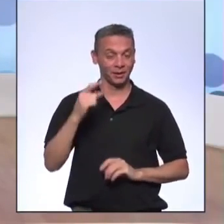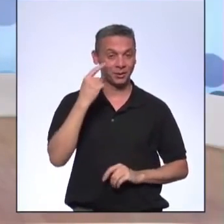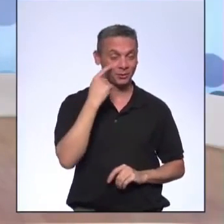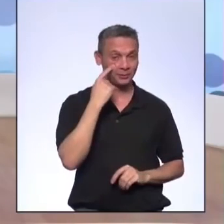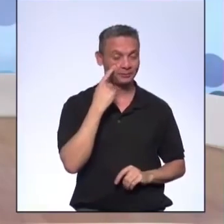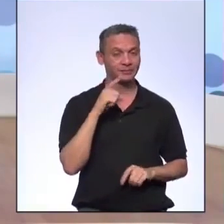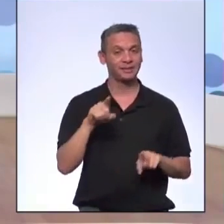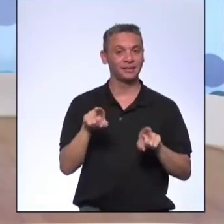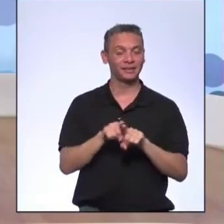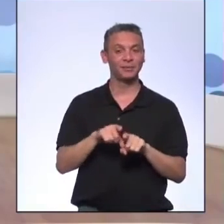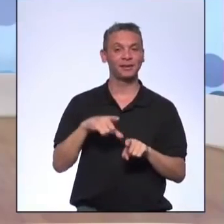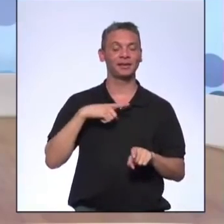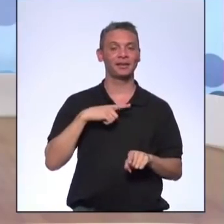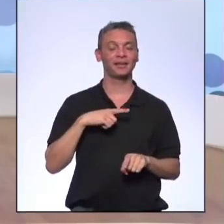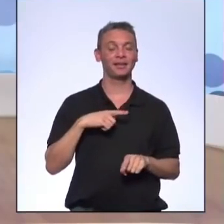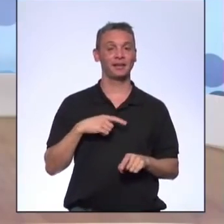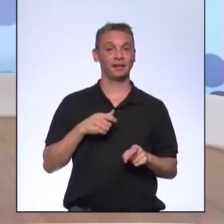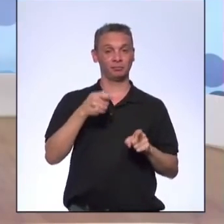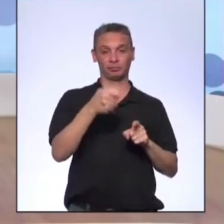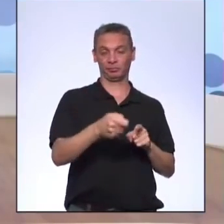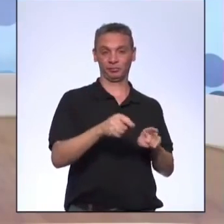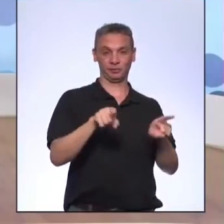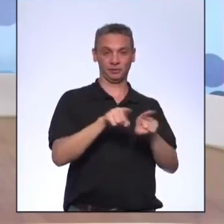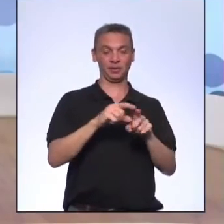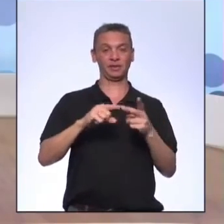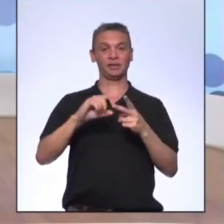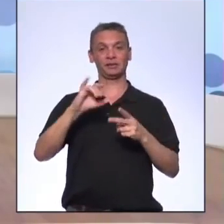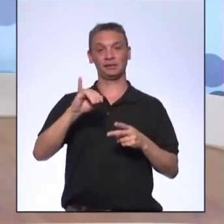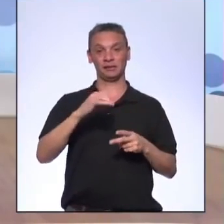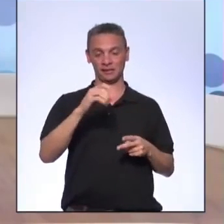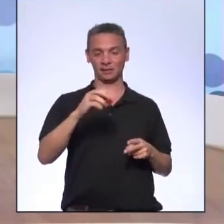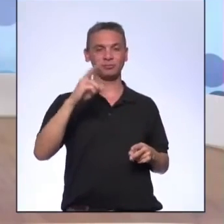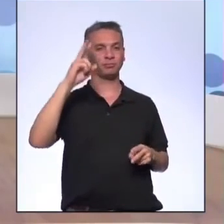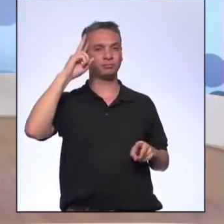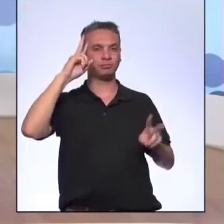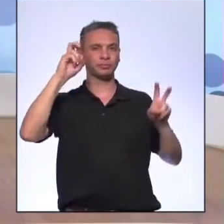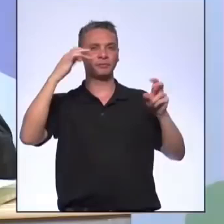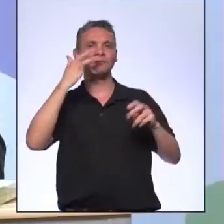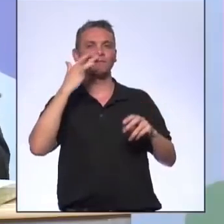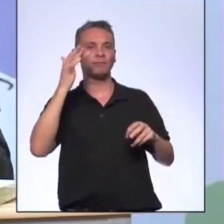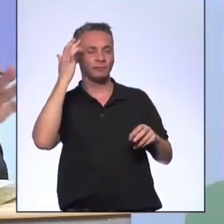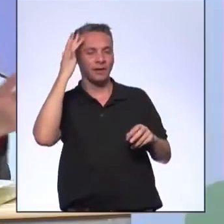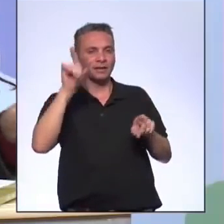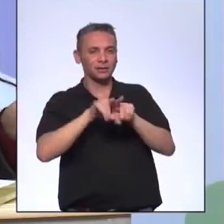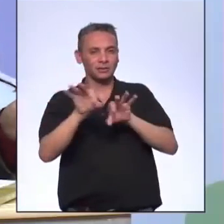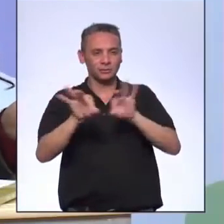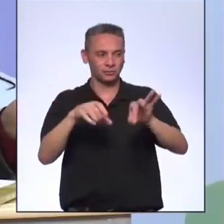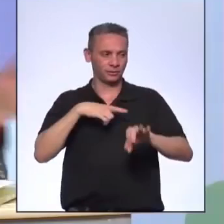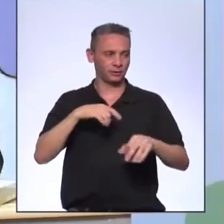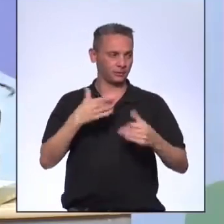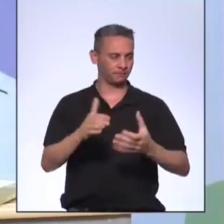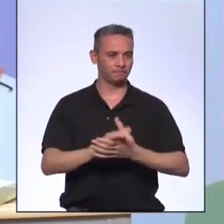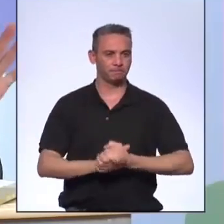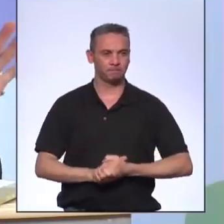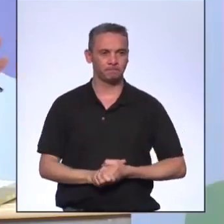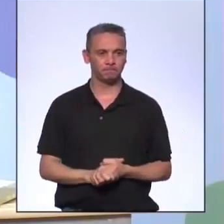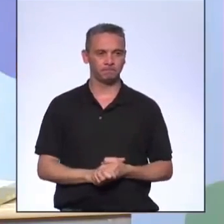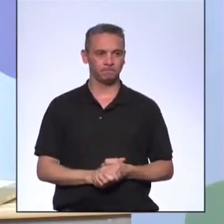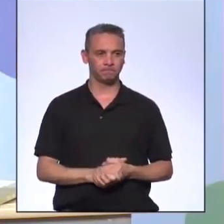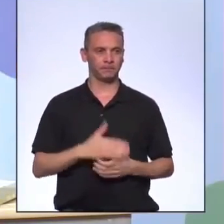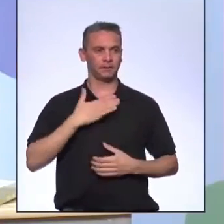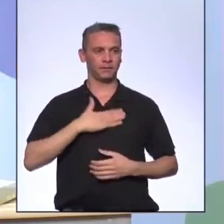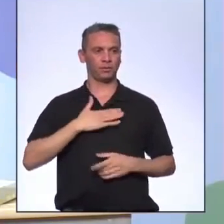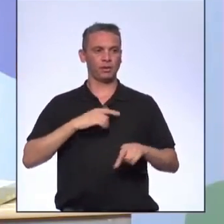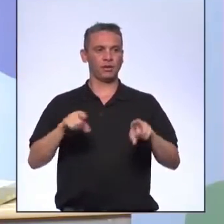temos, então, acho que o argumento de autoridade e por citação ficou bem fácil, né? Acho que não tem Acreditamos. dúvida. Isso. Tá tranquilo.